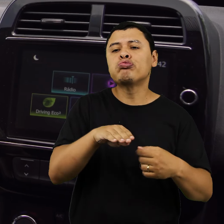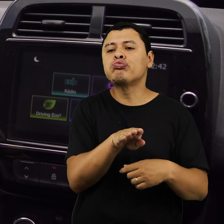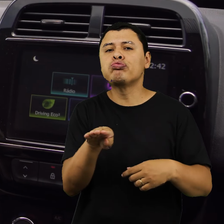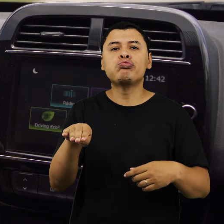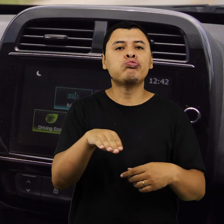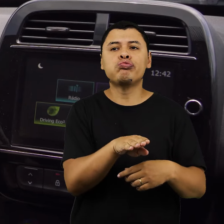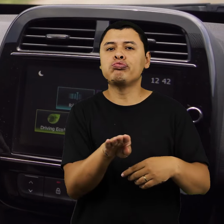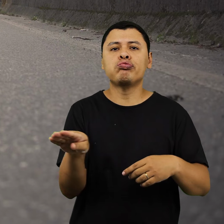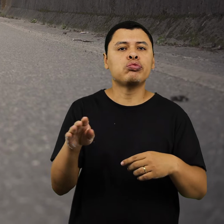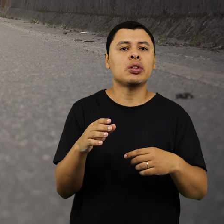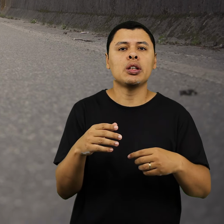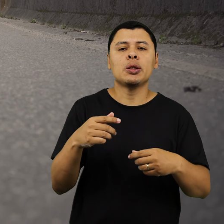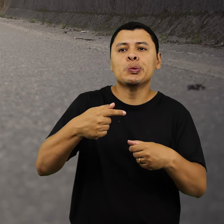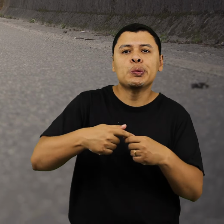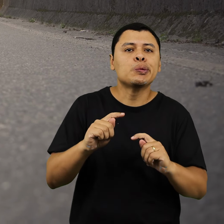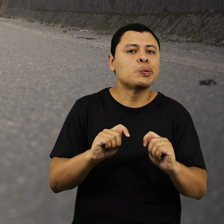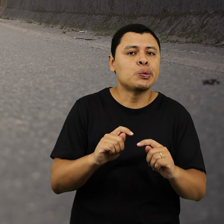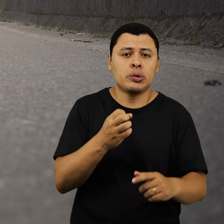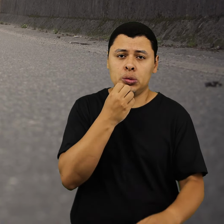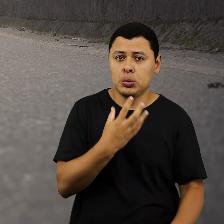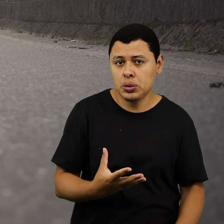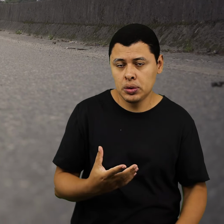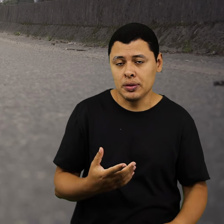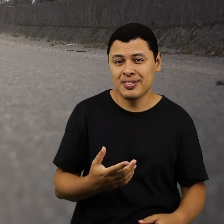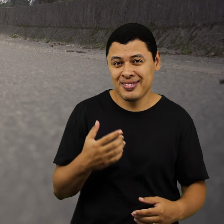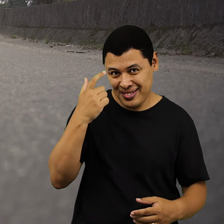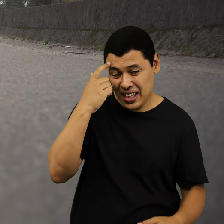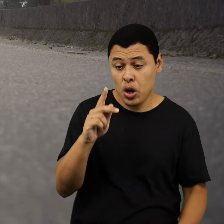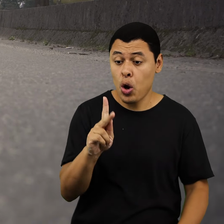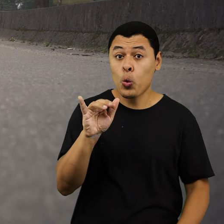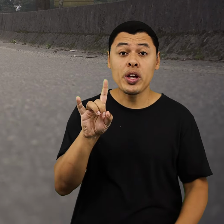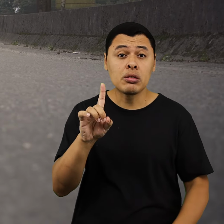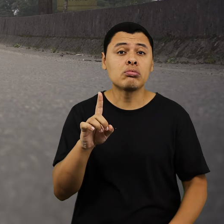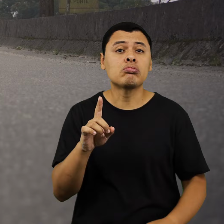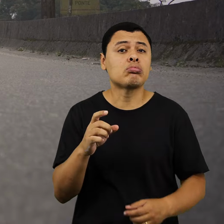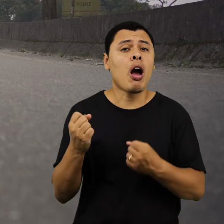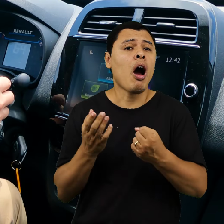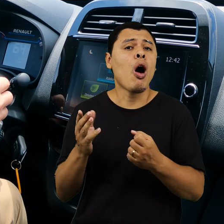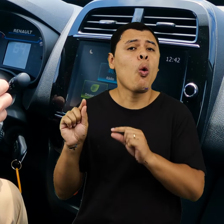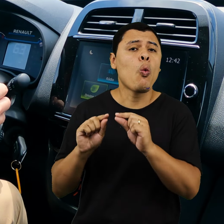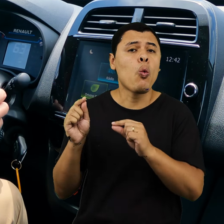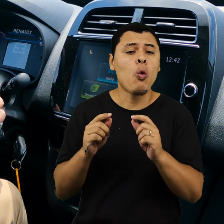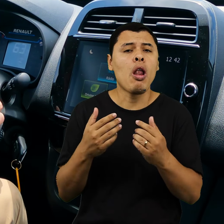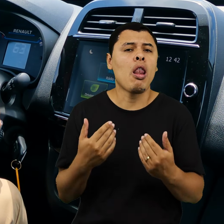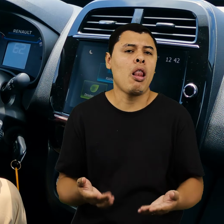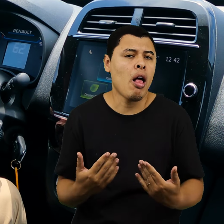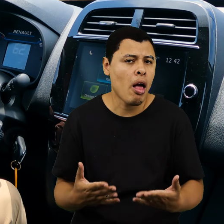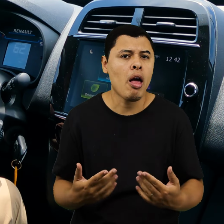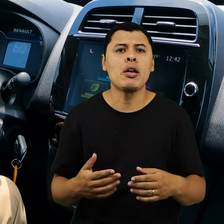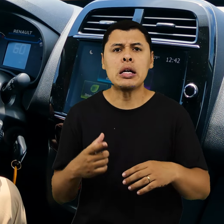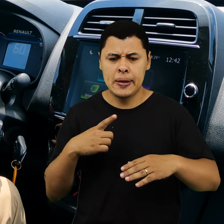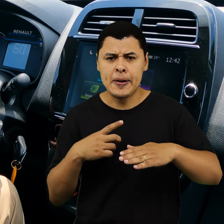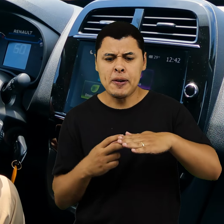eficaz energeticamente. Então a base, vamos dizer assim, do projeto do Kwid resultou nesse carro leve, mesmo com todos os